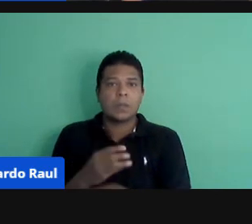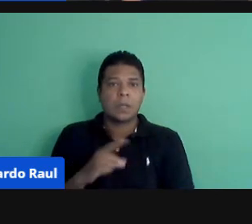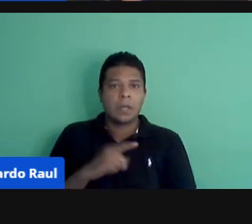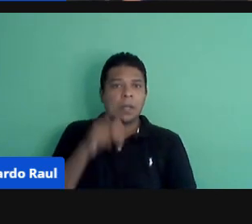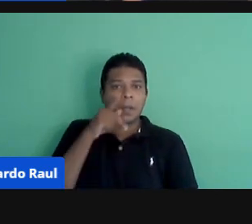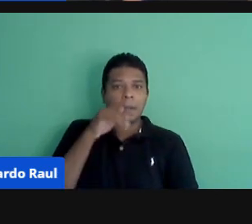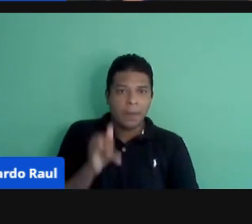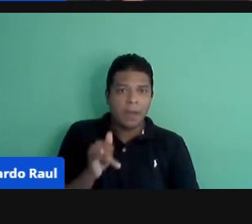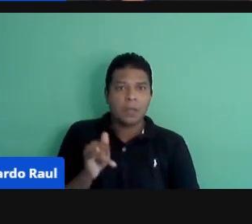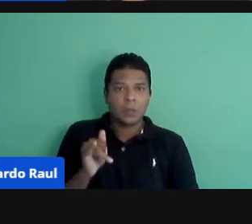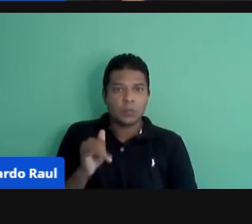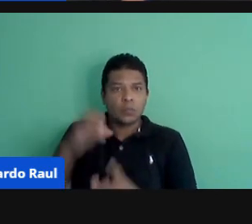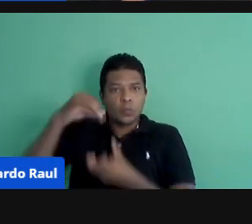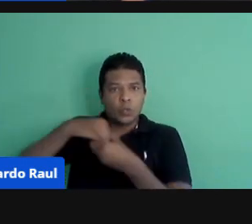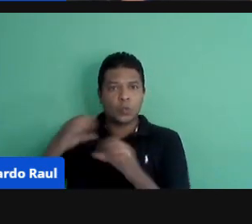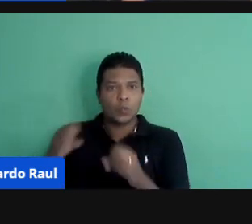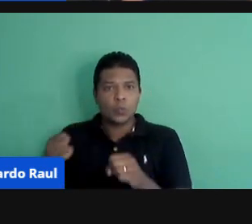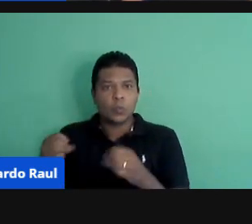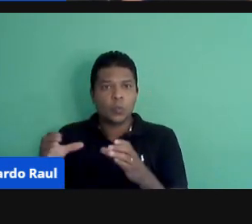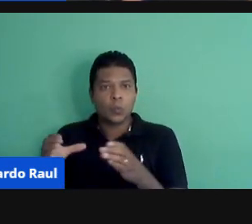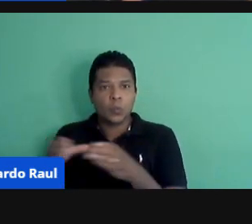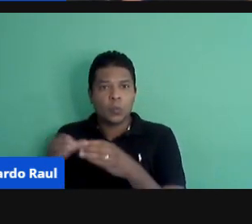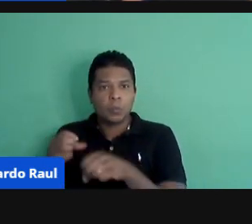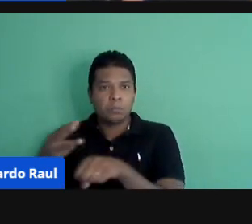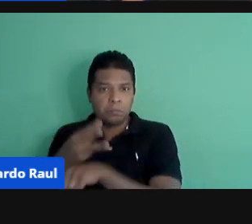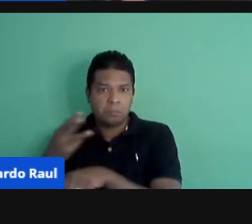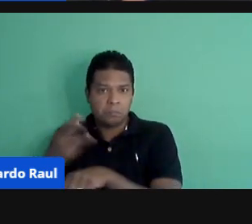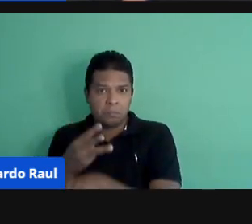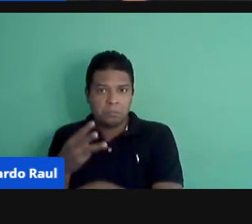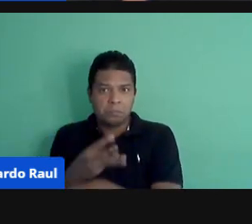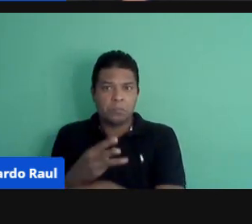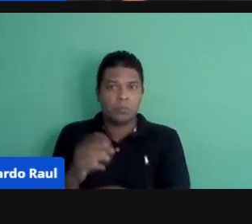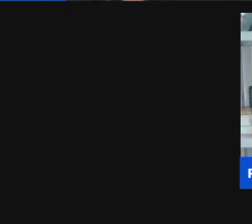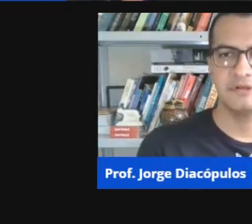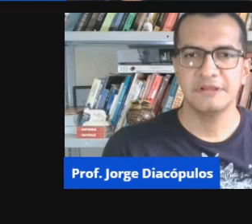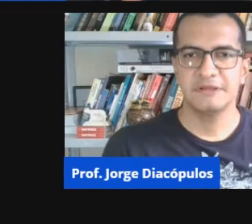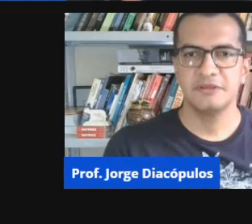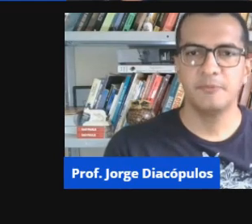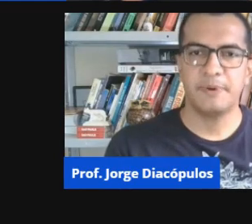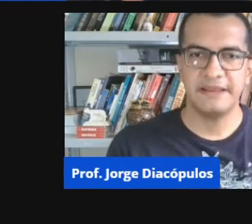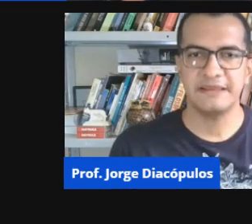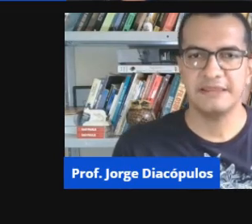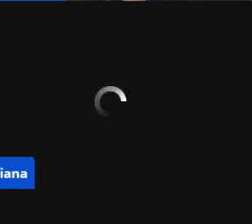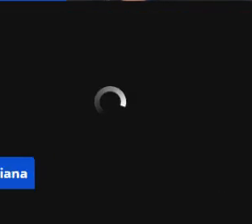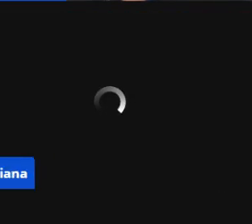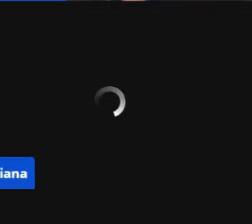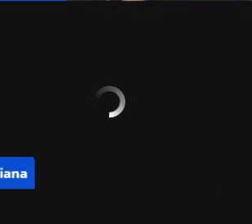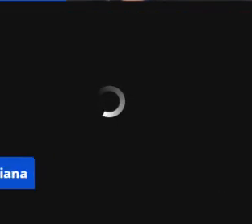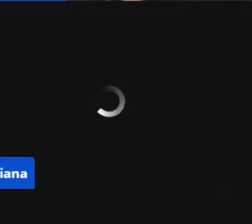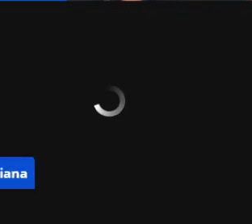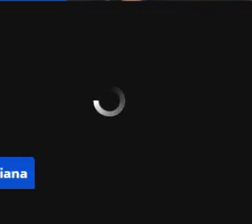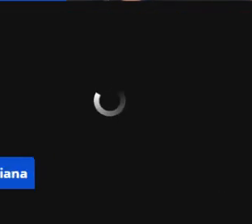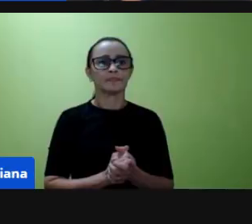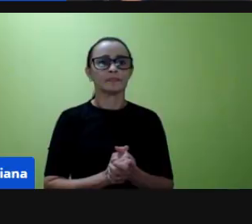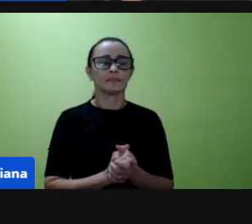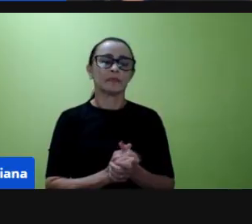no grupo, né? De filhos que não têm computador ou celular próprio, e o pai é que